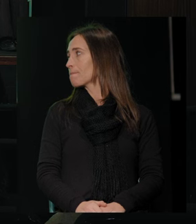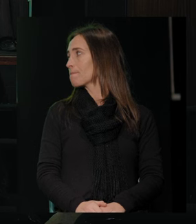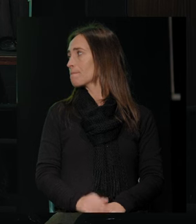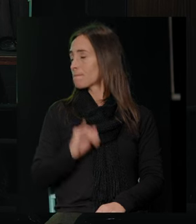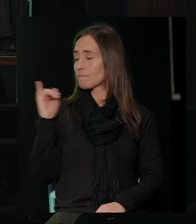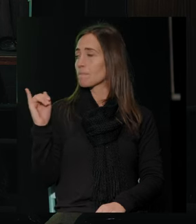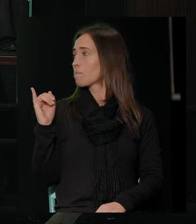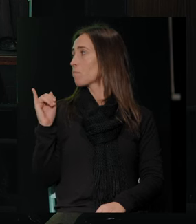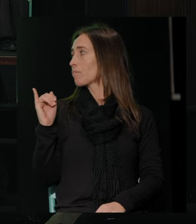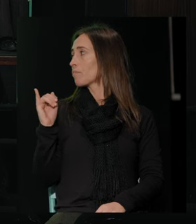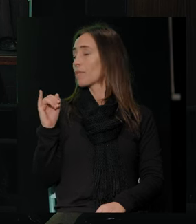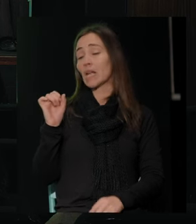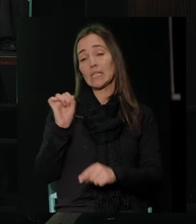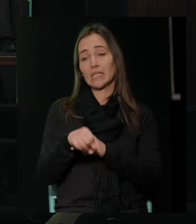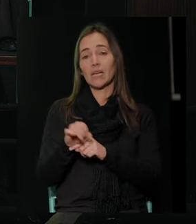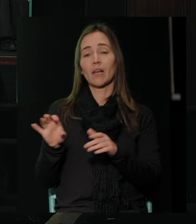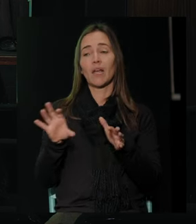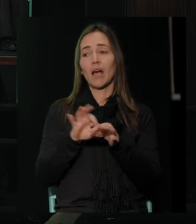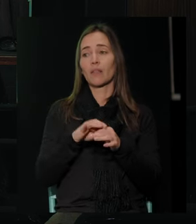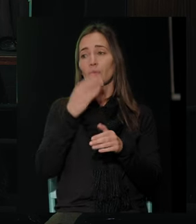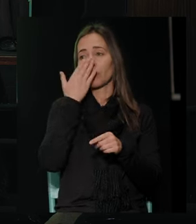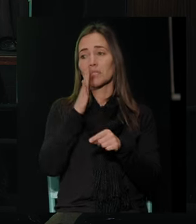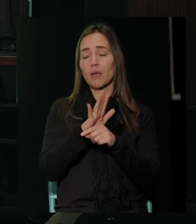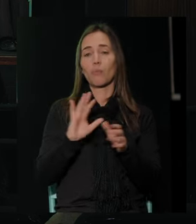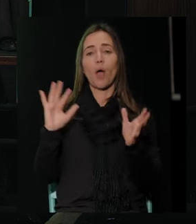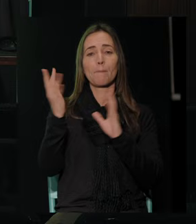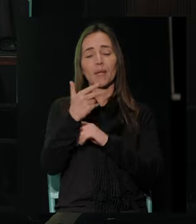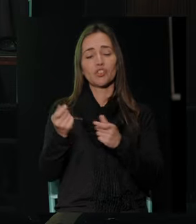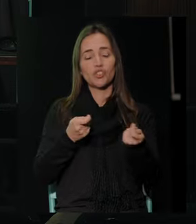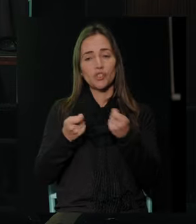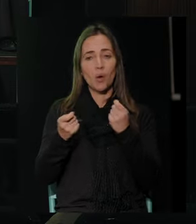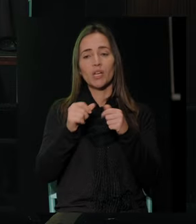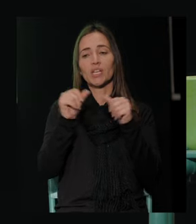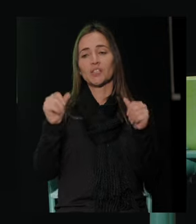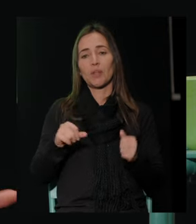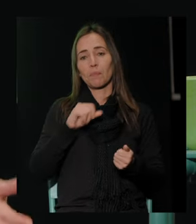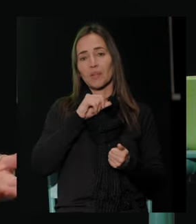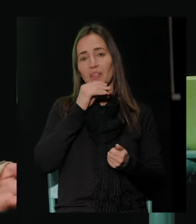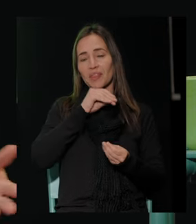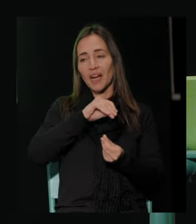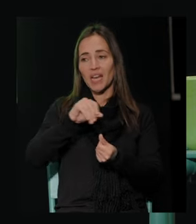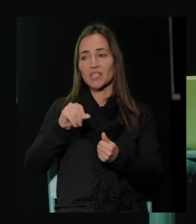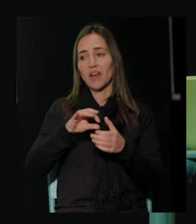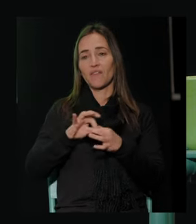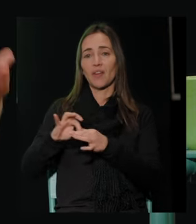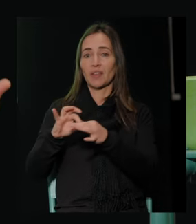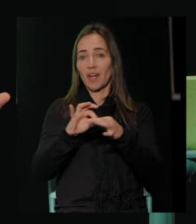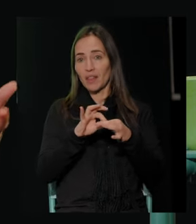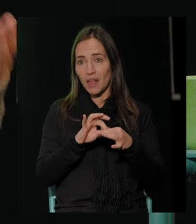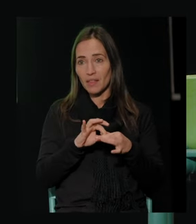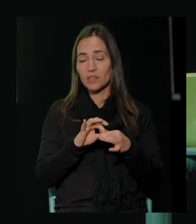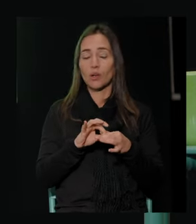Não. Sim, no âmbito, por exemplo, da gestão ambiental e dos ecossistemas terrestres, a fraternidade, ou pelo menos